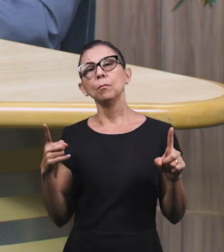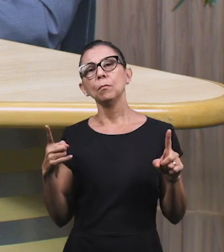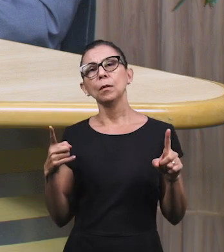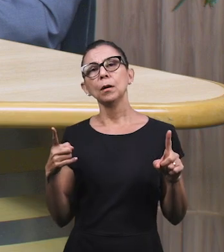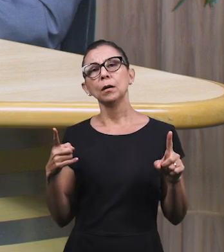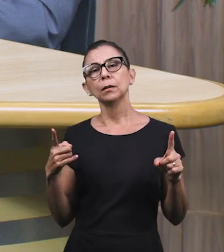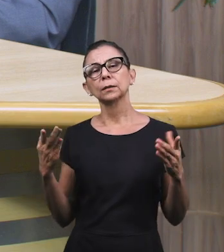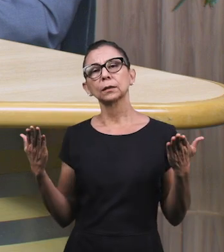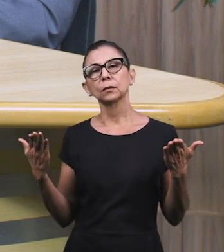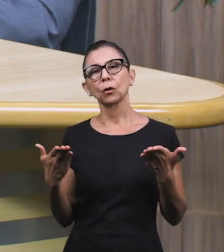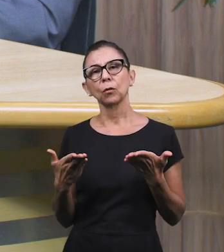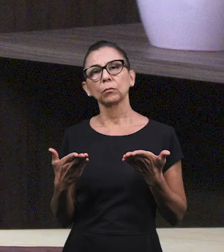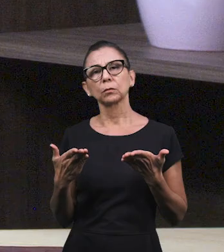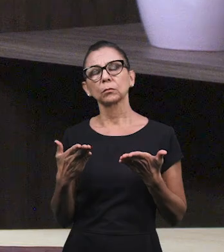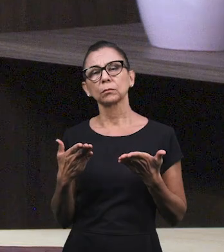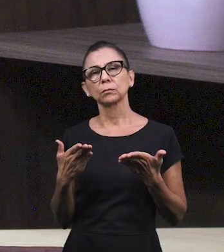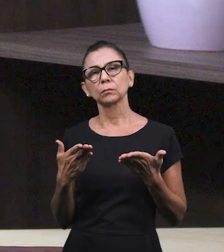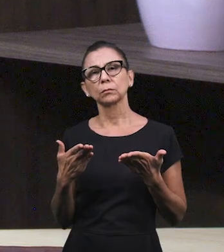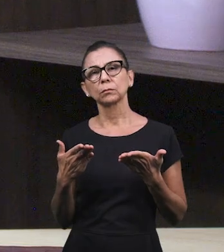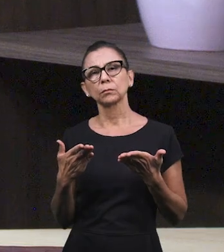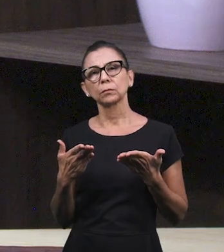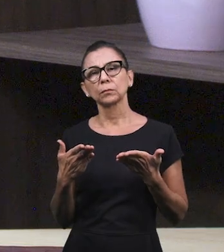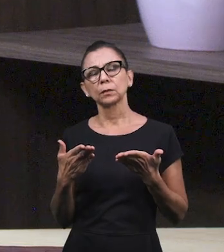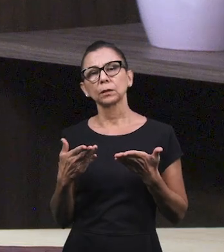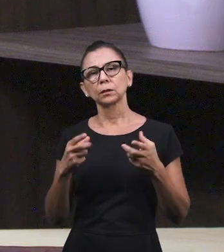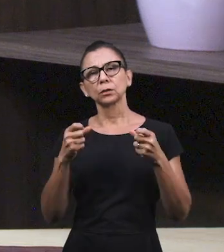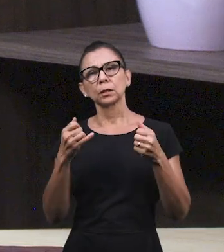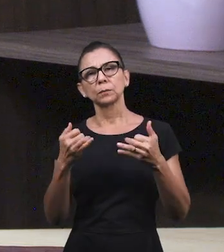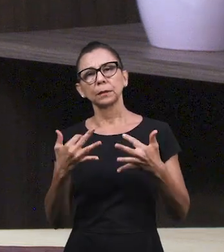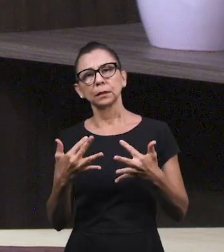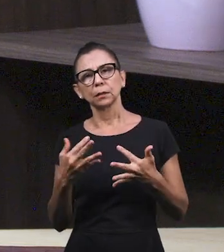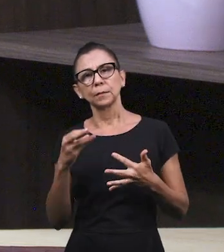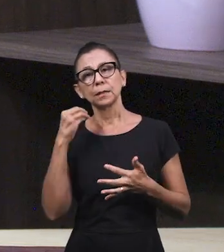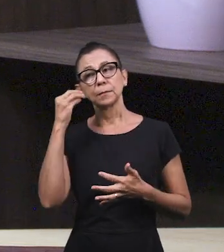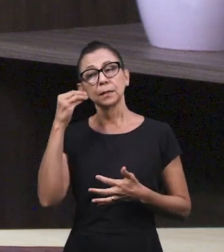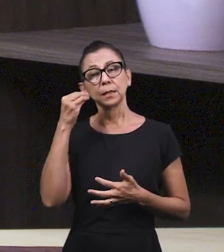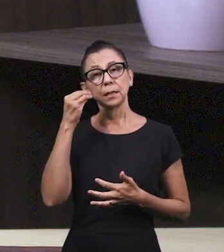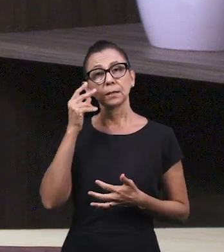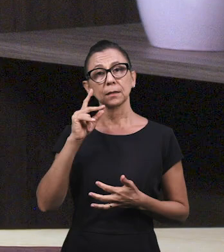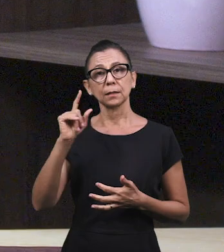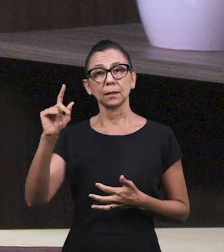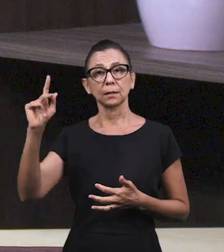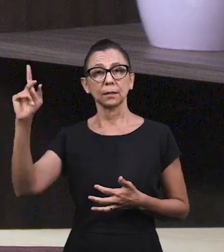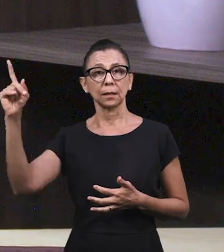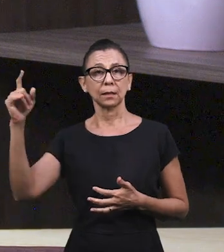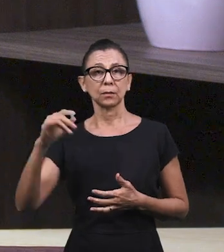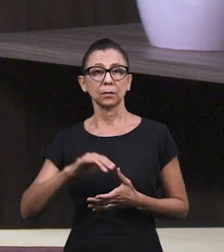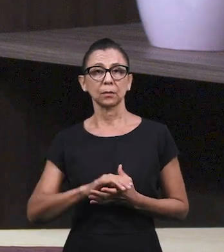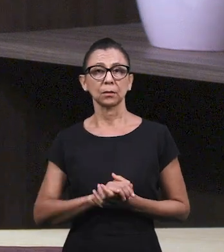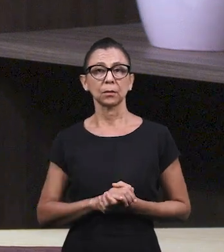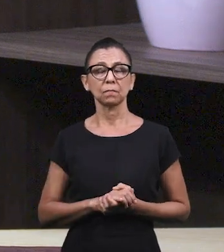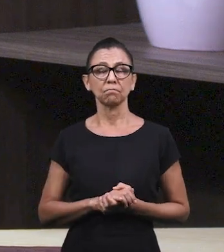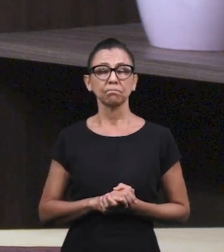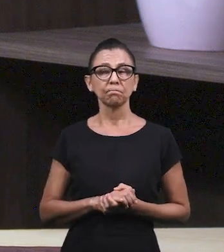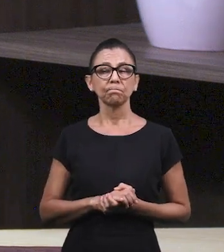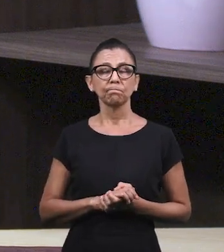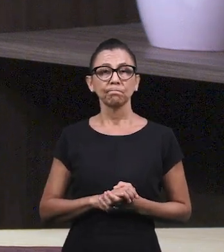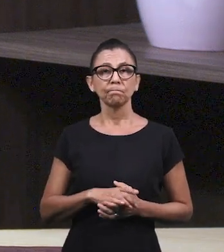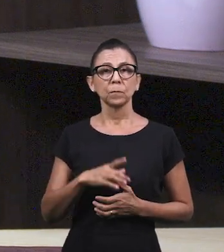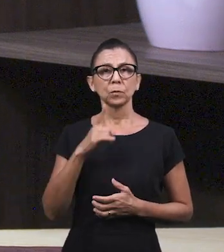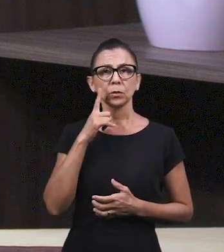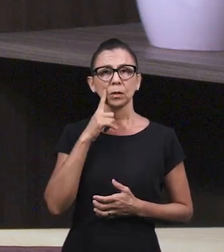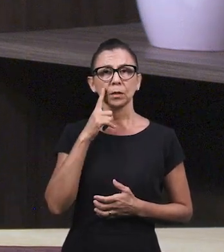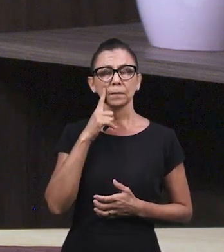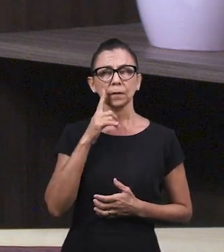da experiência com a Trindade, daquilo que são evidências, sinais da